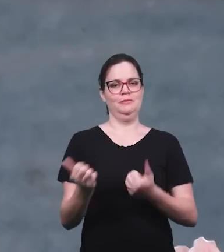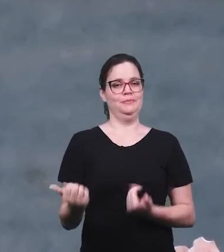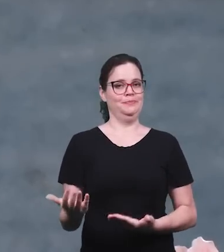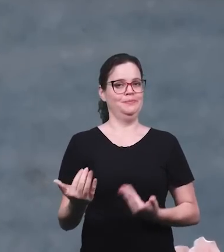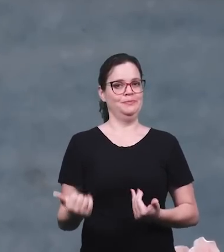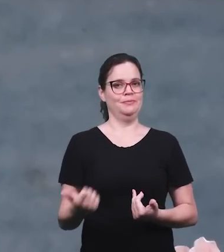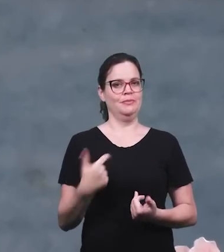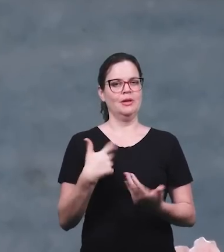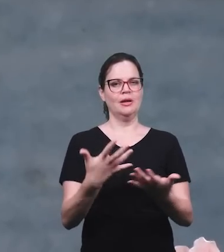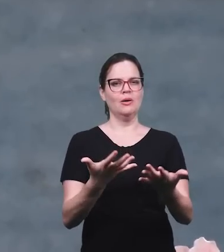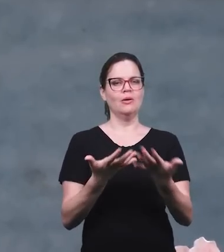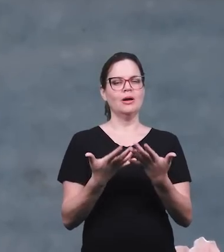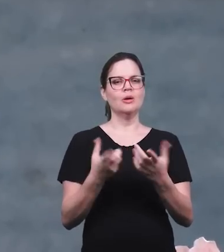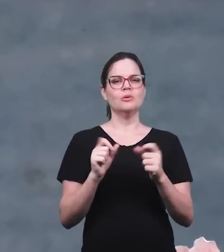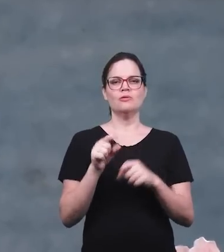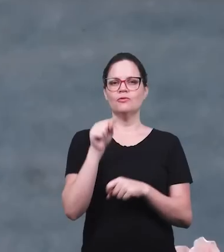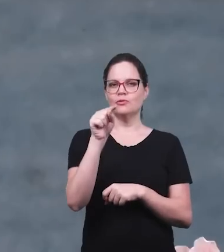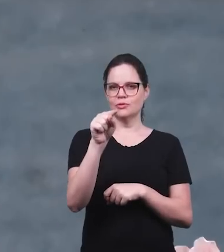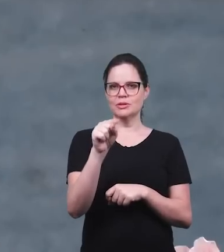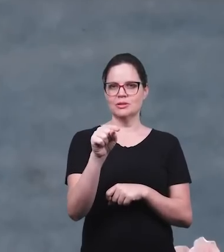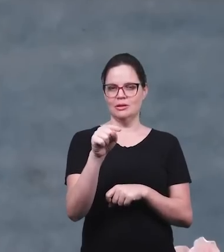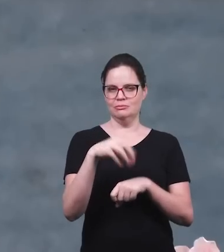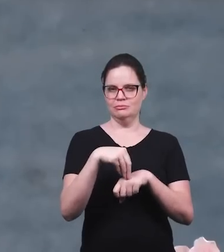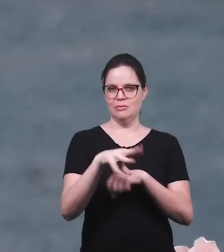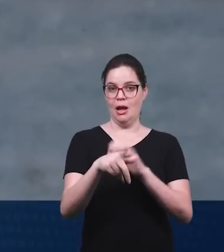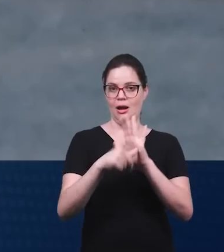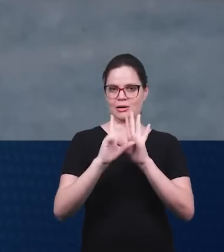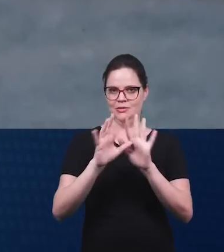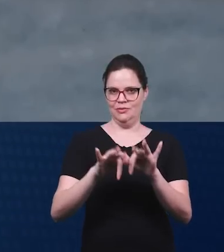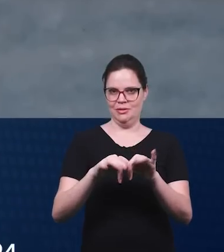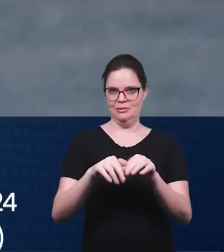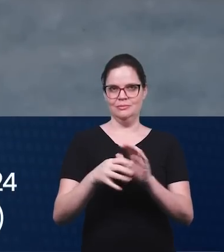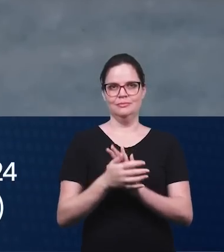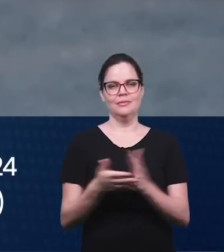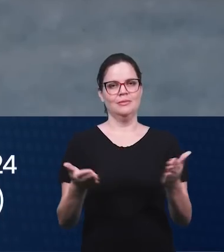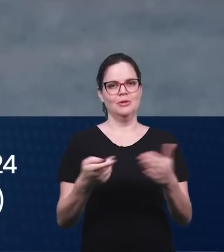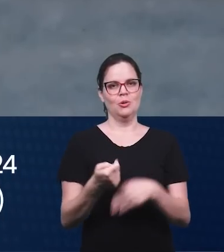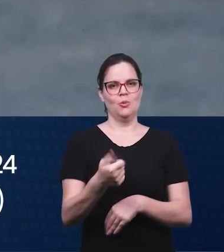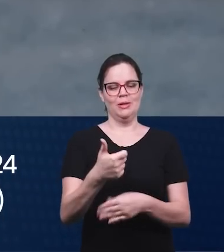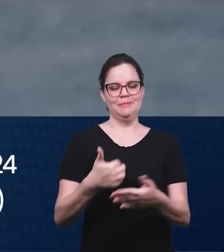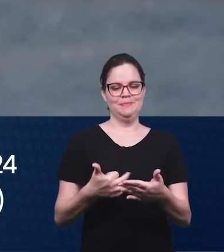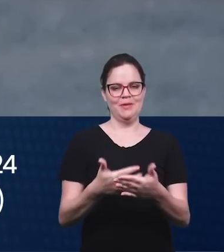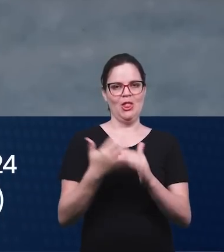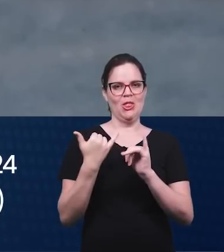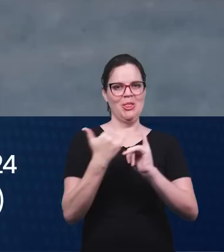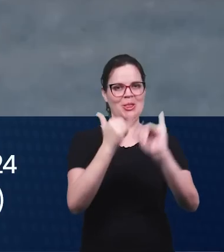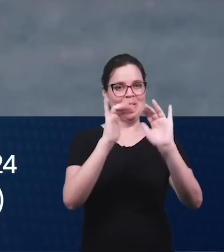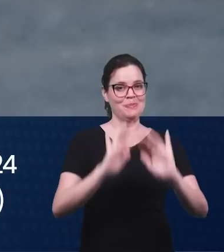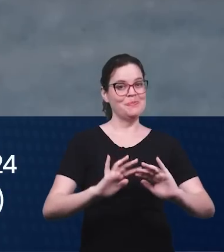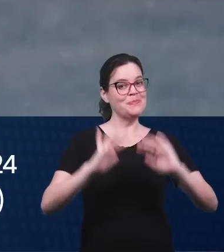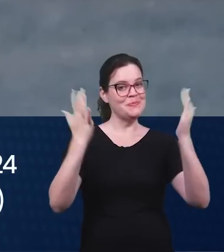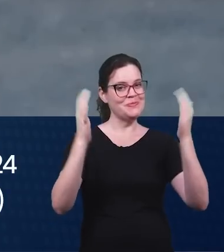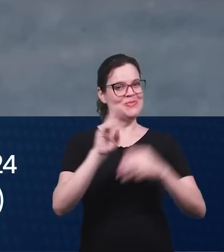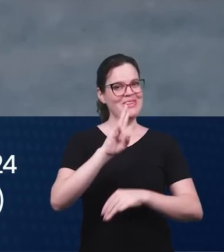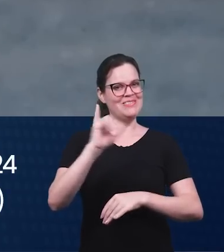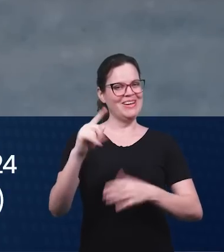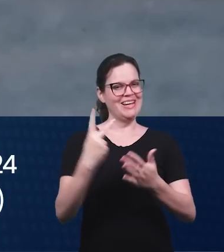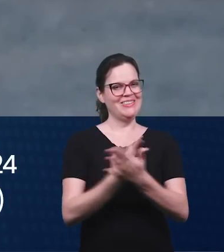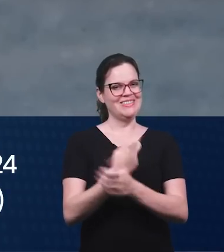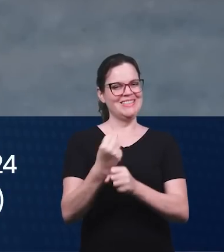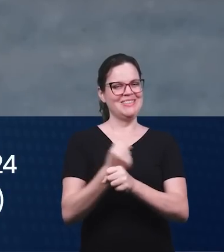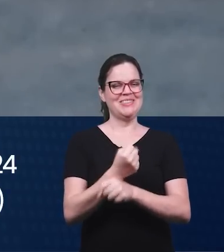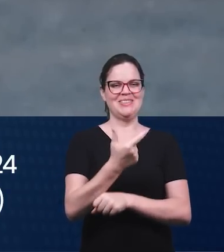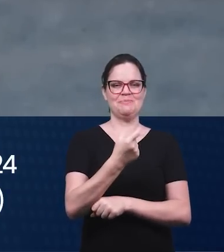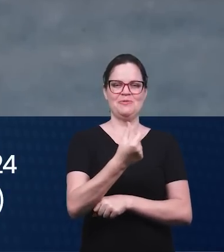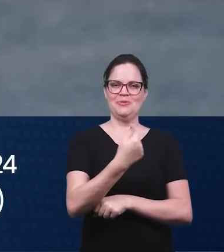Dias da Minha Mocidade. Agora eu quero falar sobre uma coisa antes da gente concluir. Estamos nos aproximando do Trombetas e Festas